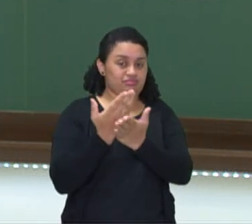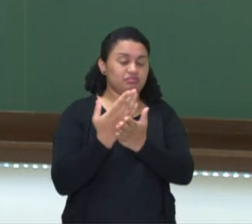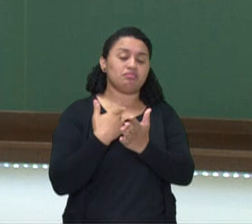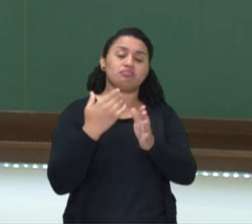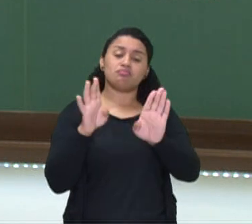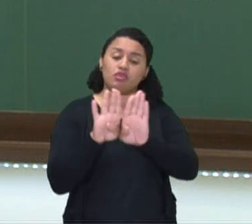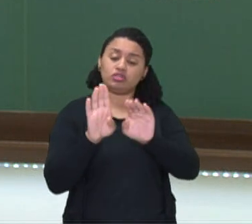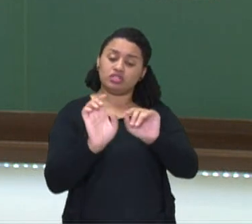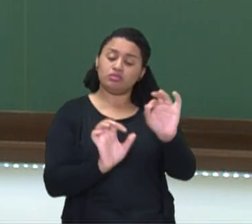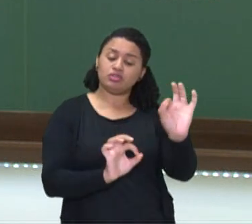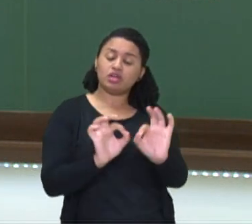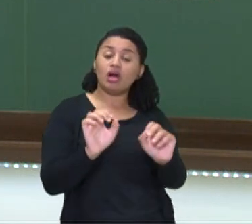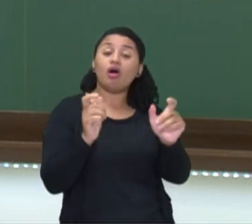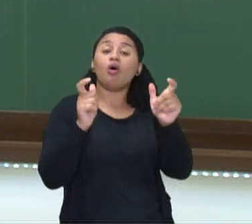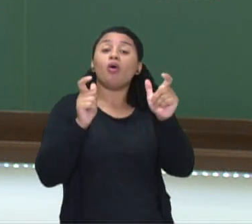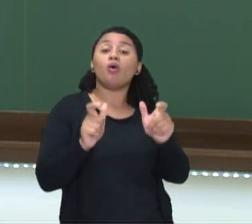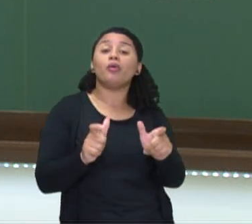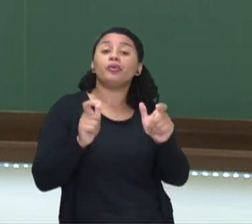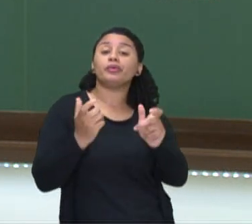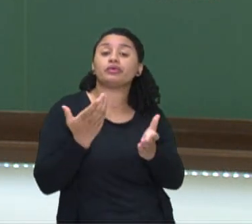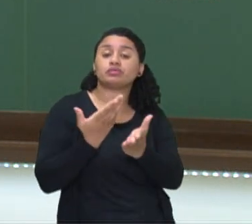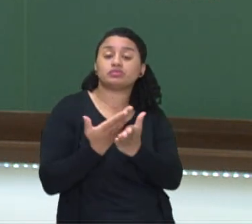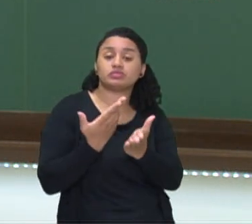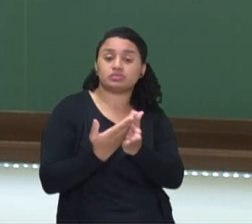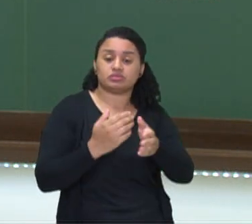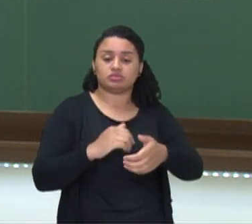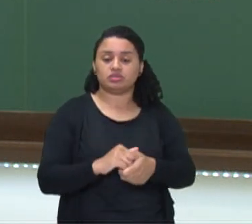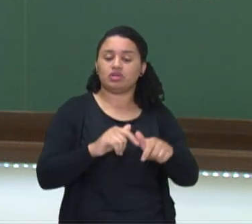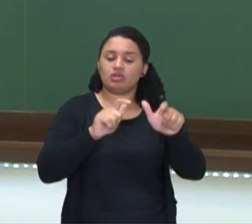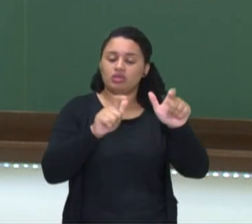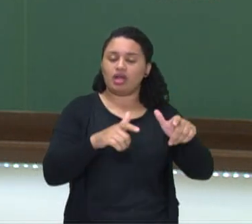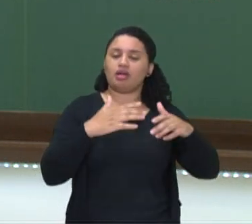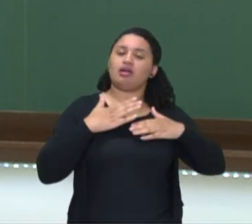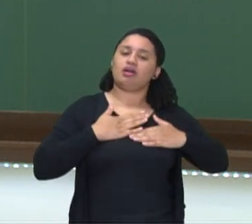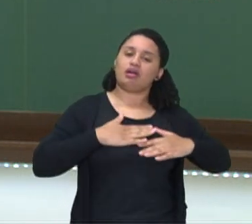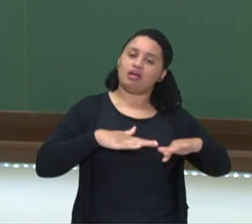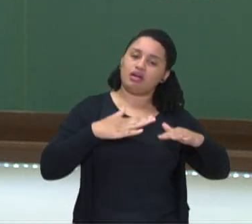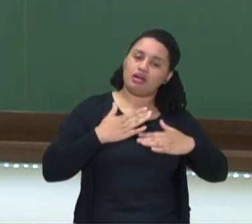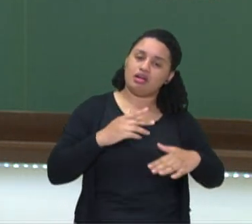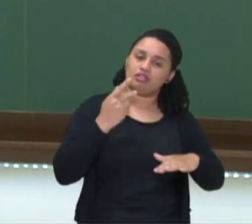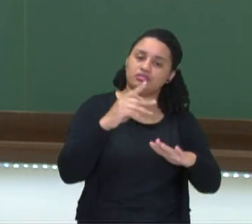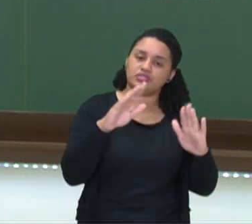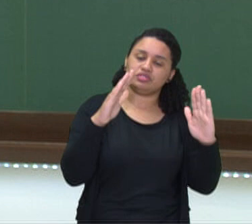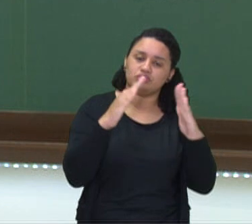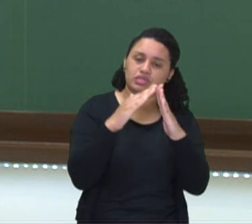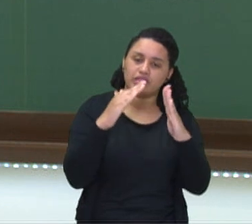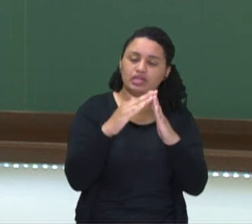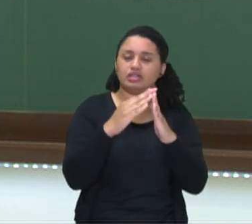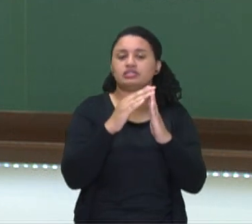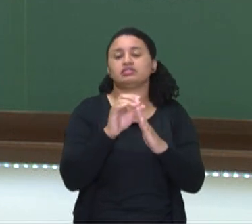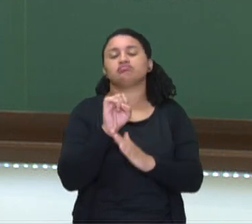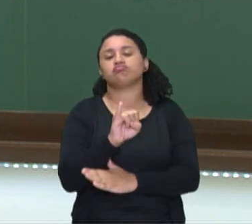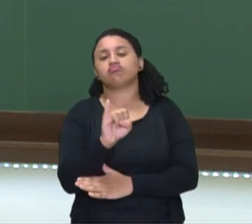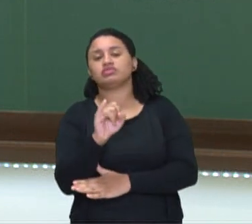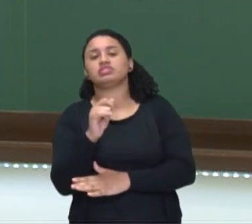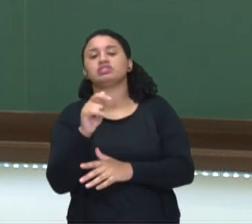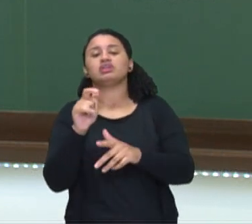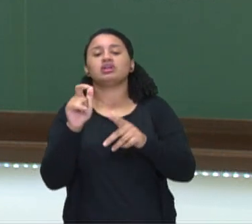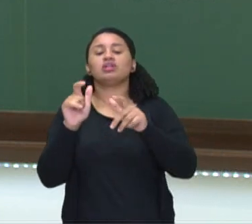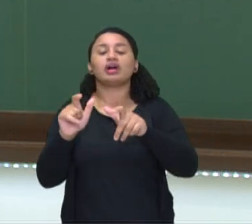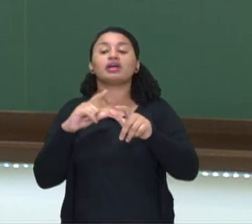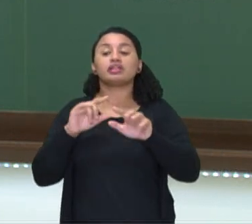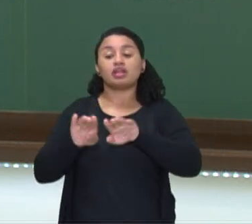que ambiente você vai estudar, se é um ambiente mais calmo aí da sua residência, se é um ambiente onde tem uma